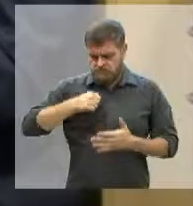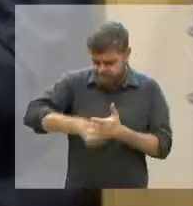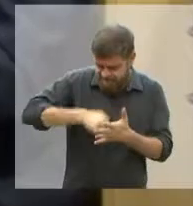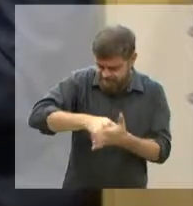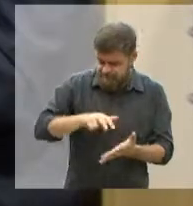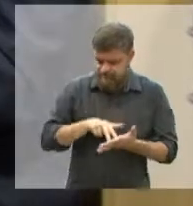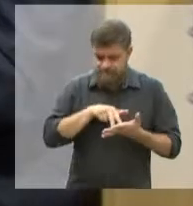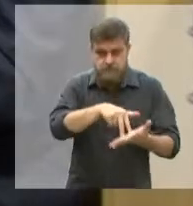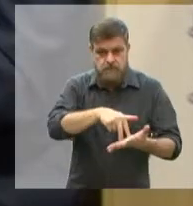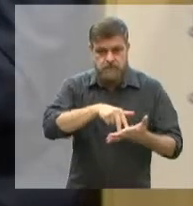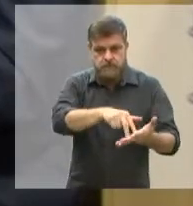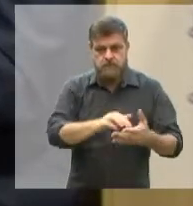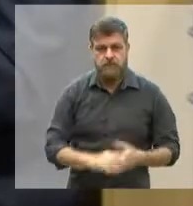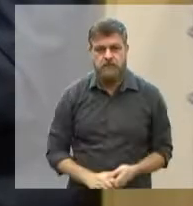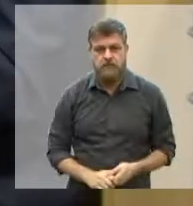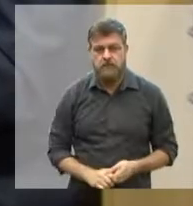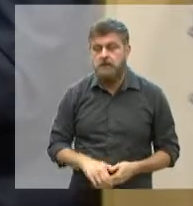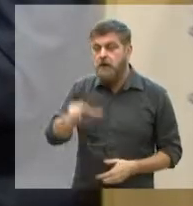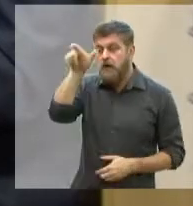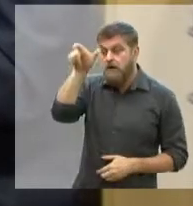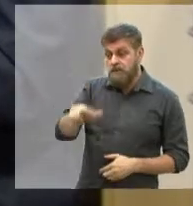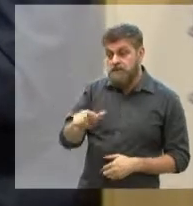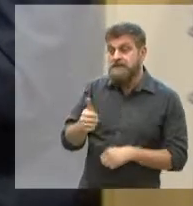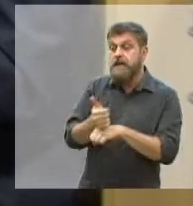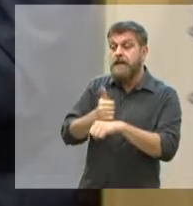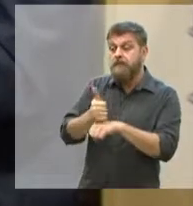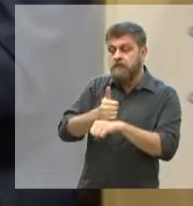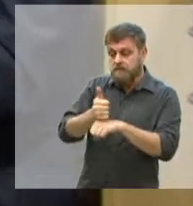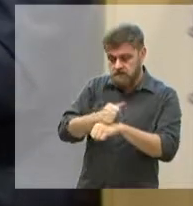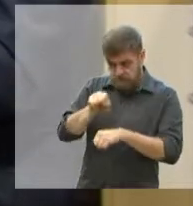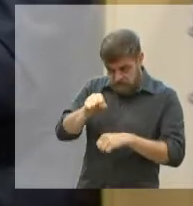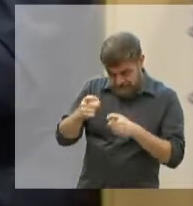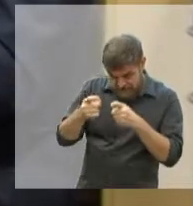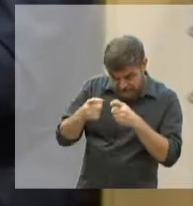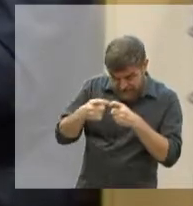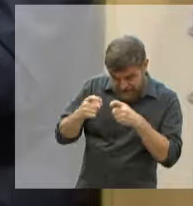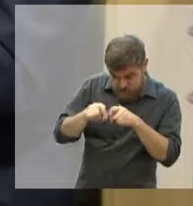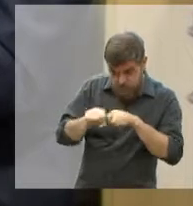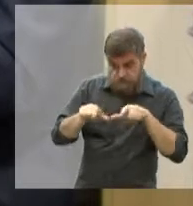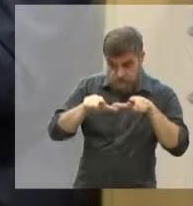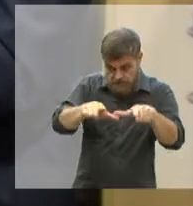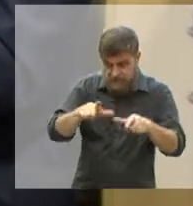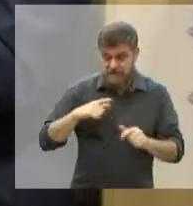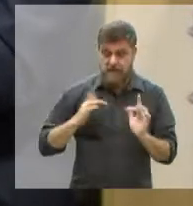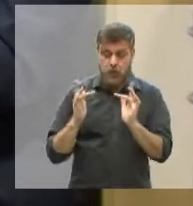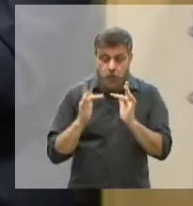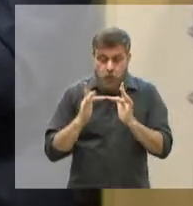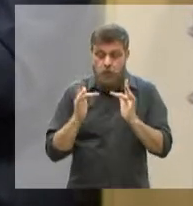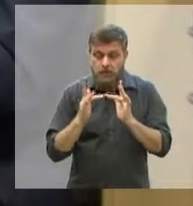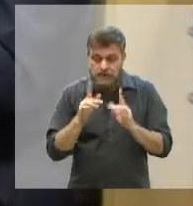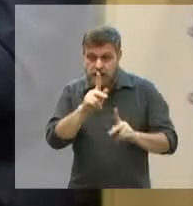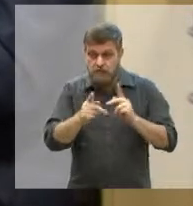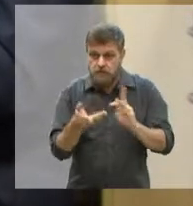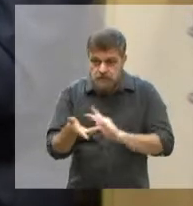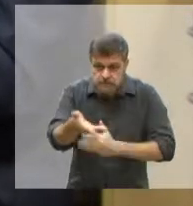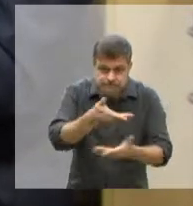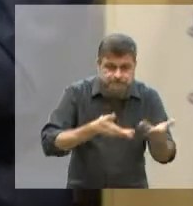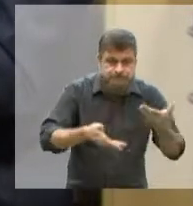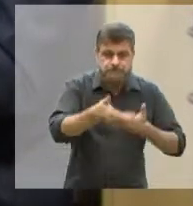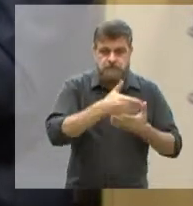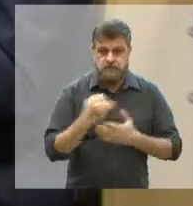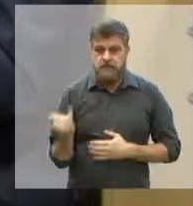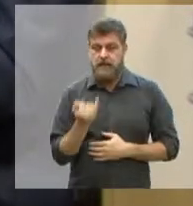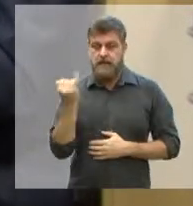vigor. E até pela profissão fora daqui da Câmara, né, o senhor é médico, o senhor tem muito contato com a população. É importante